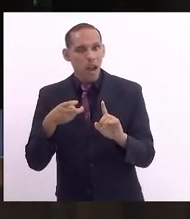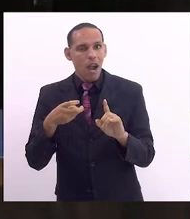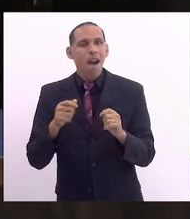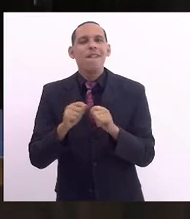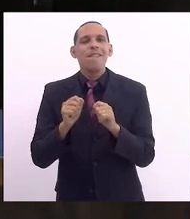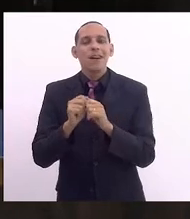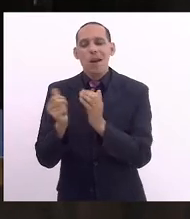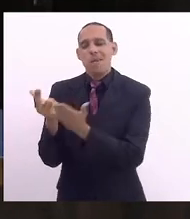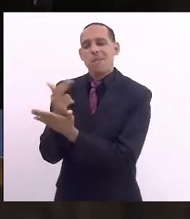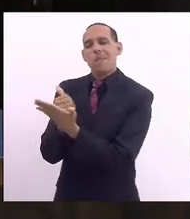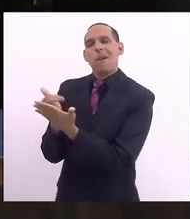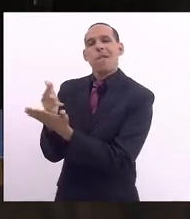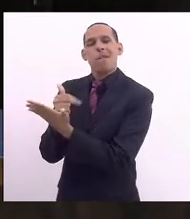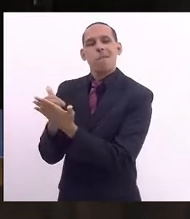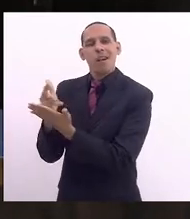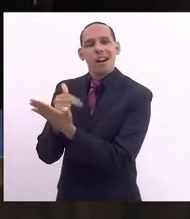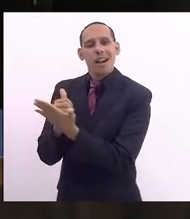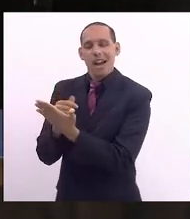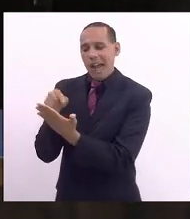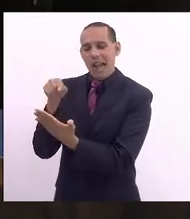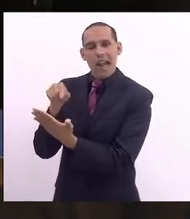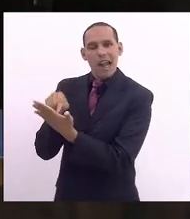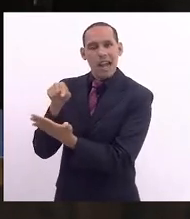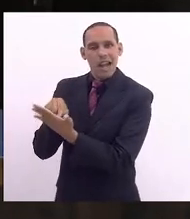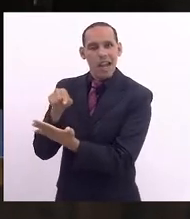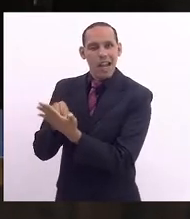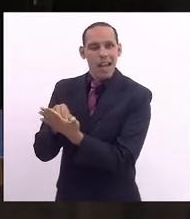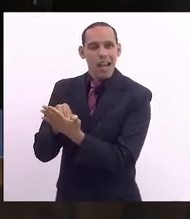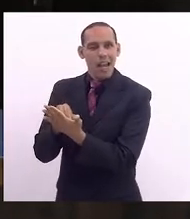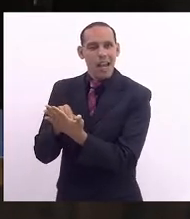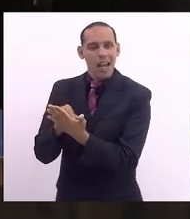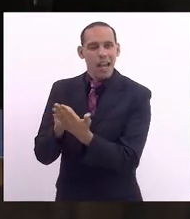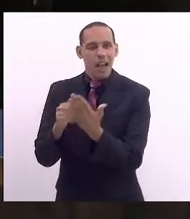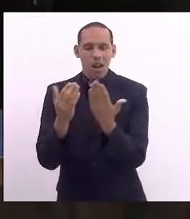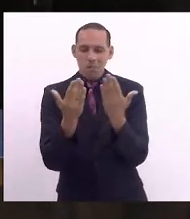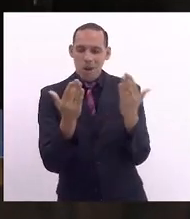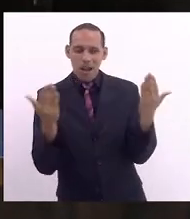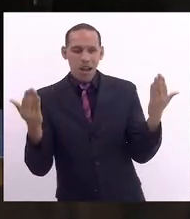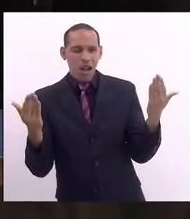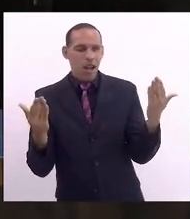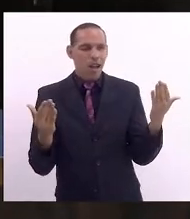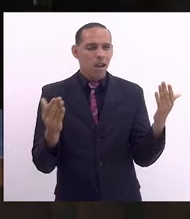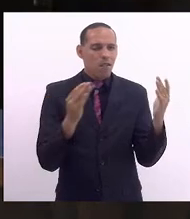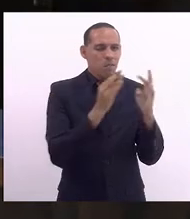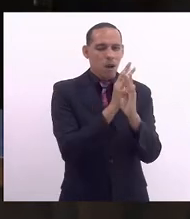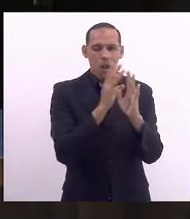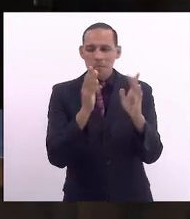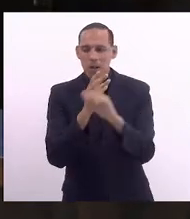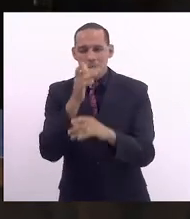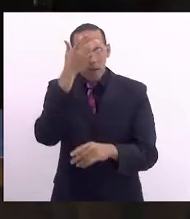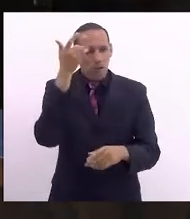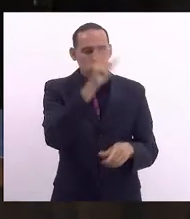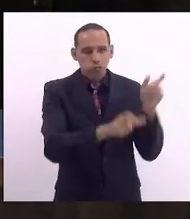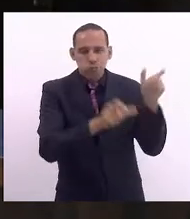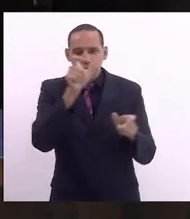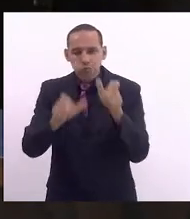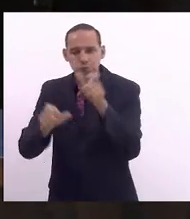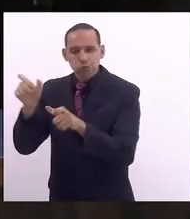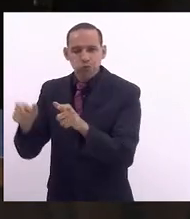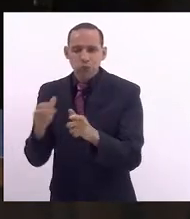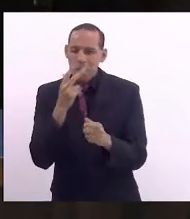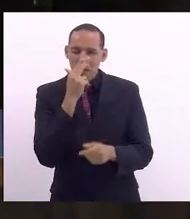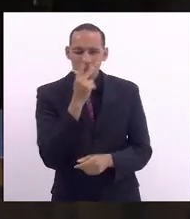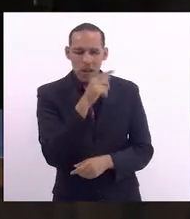um retrato. E, a partir desse retrato, são colocados suspeitos com similaridades entre eles para que a vítima